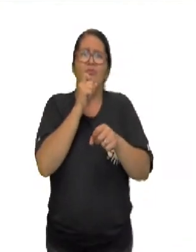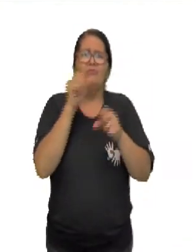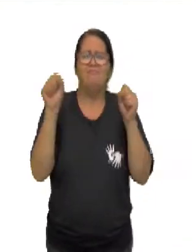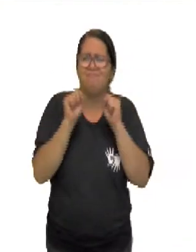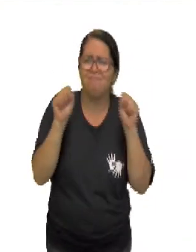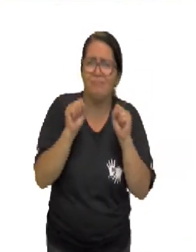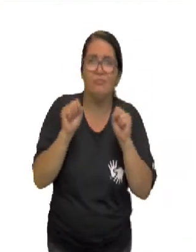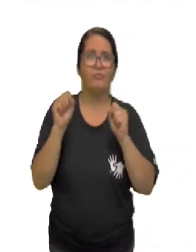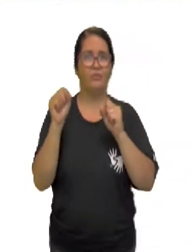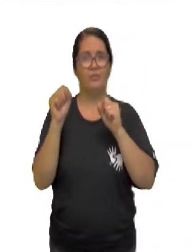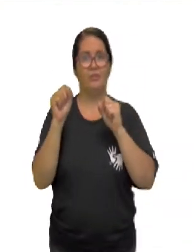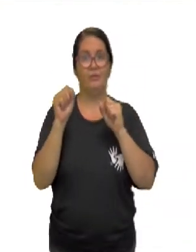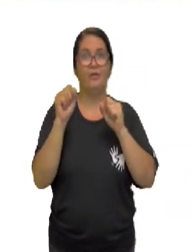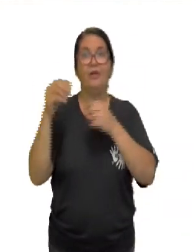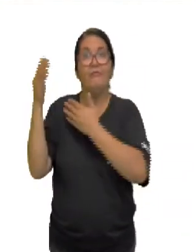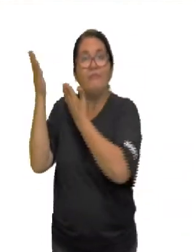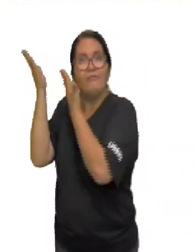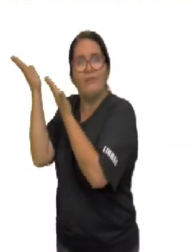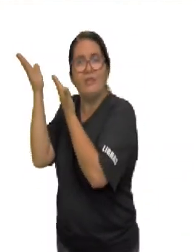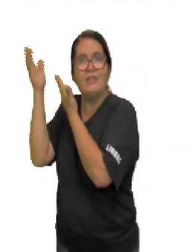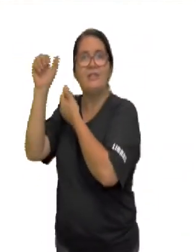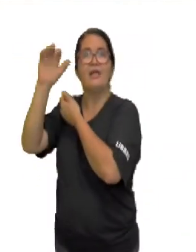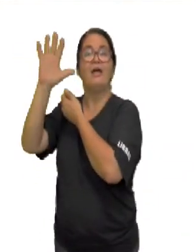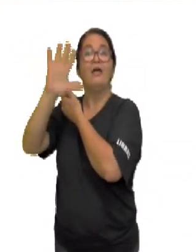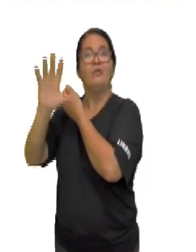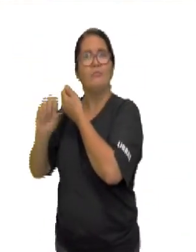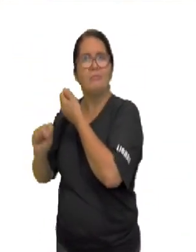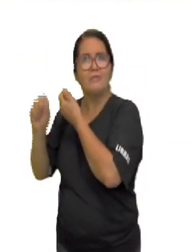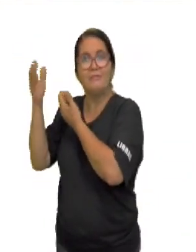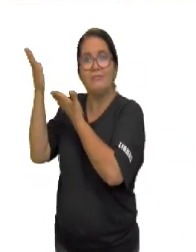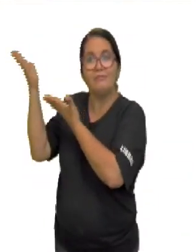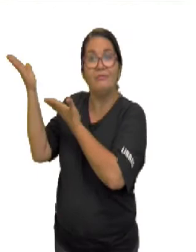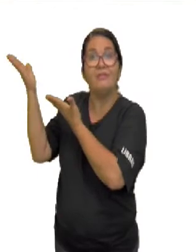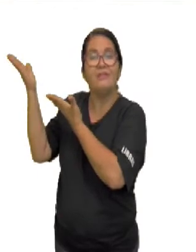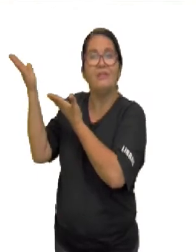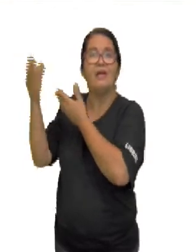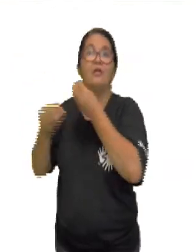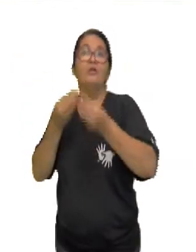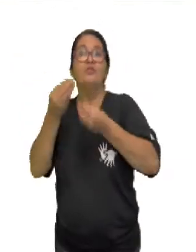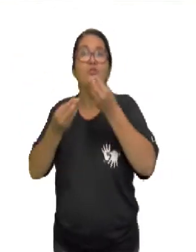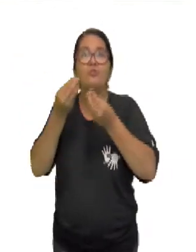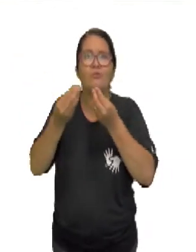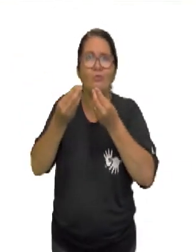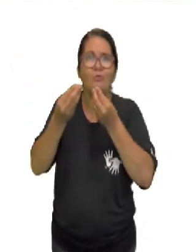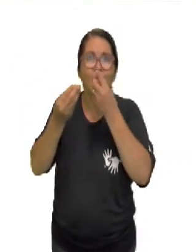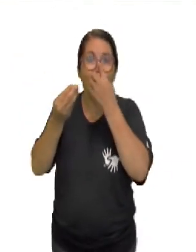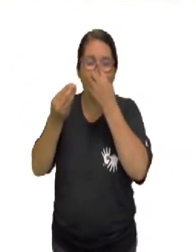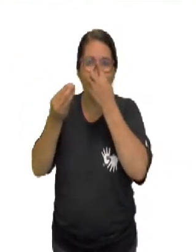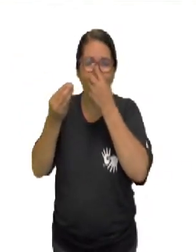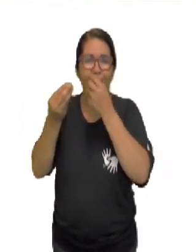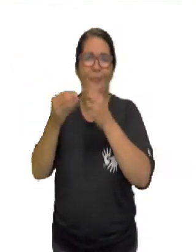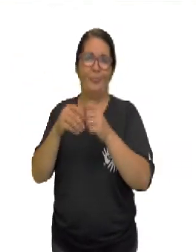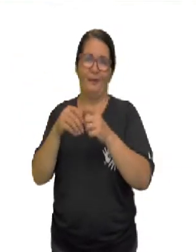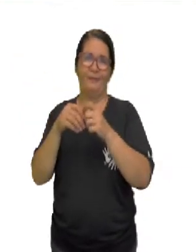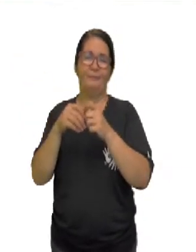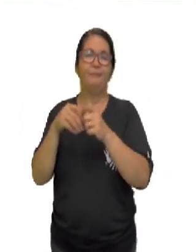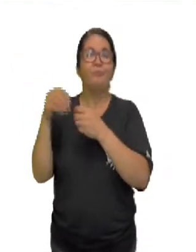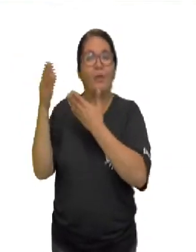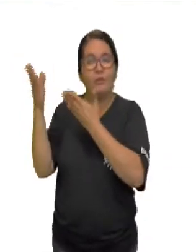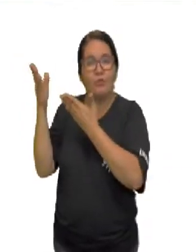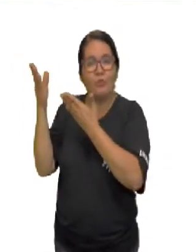população canadense, ela fica aqui, quase que na divisa com os Estados